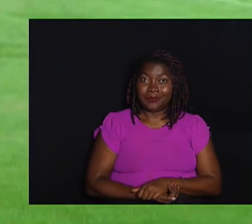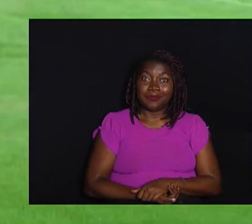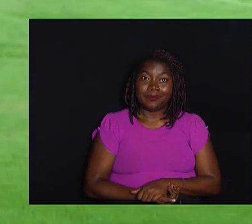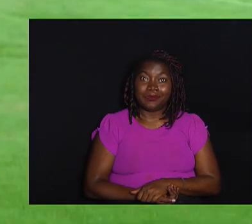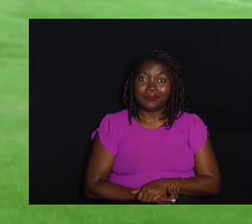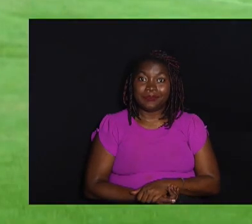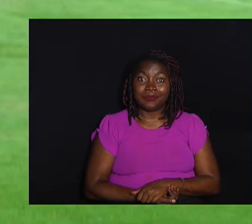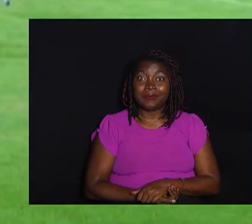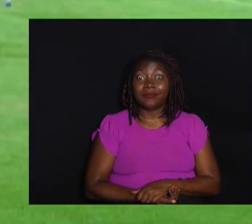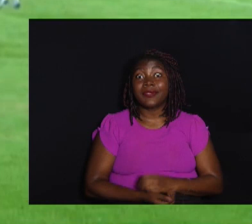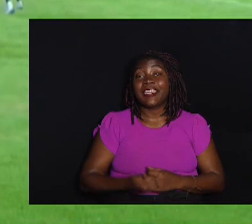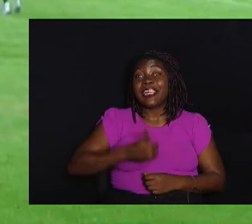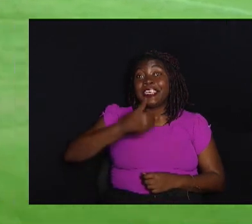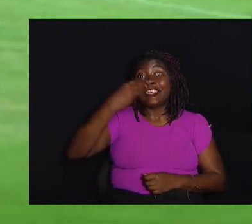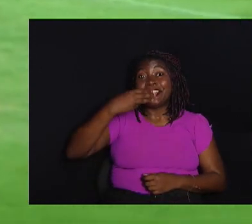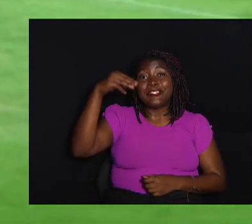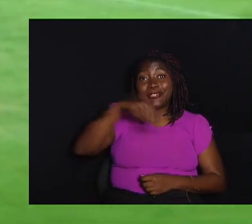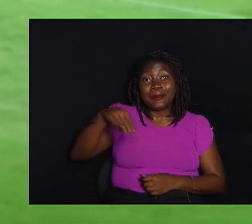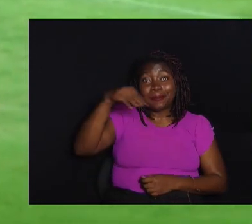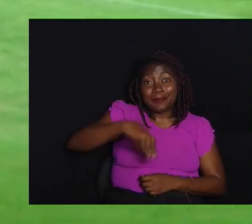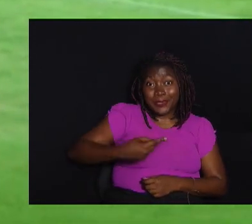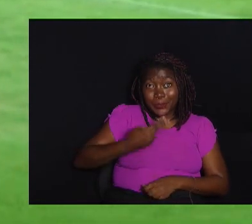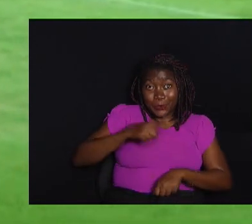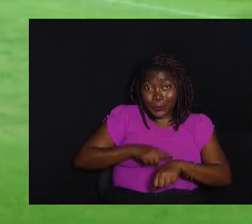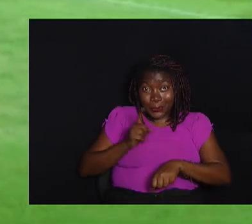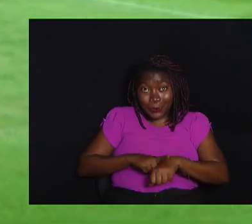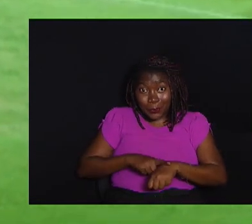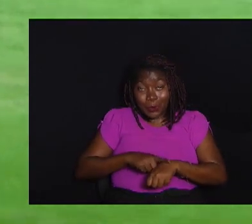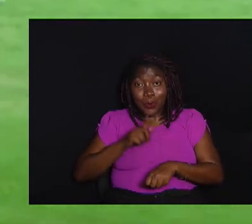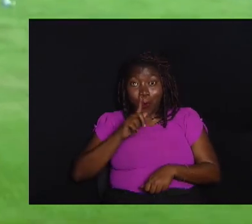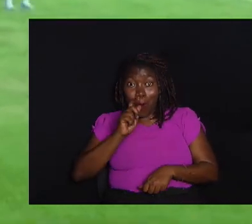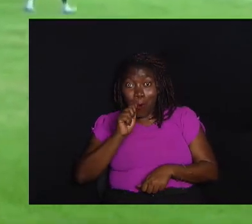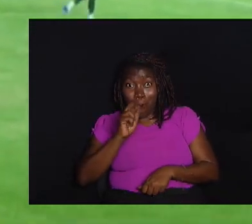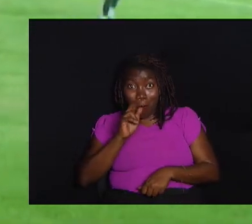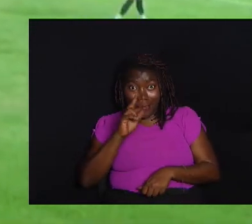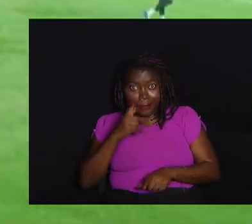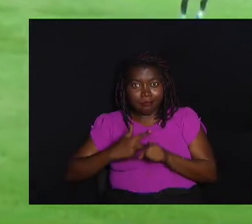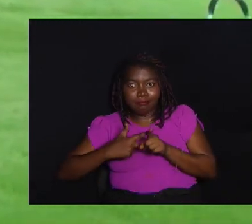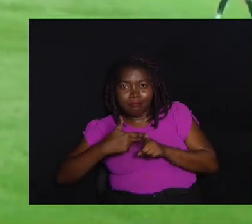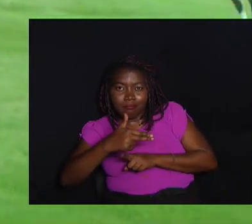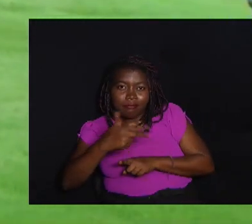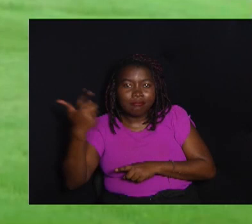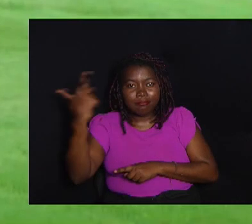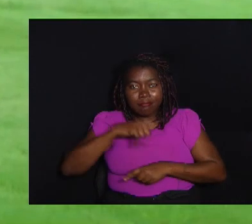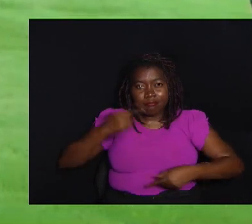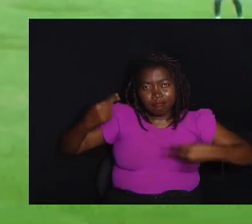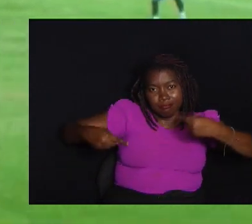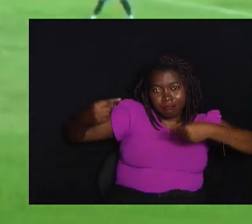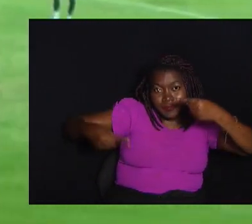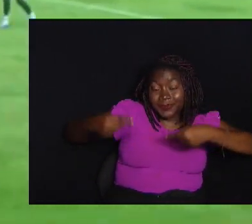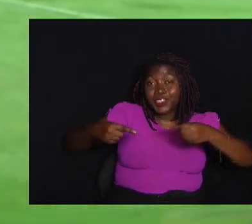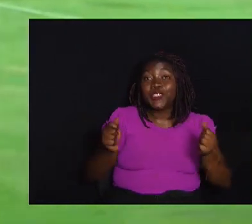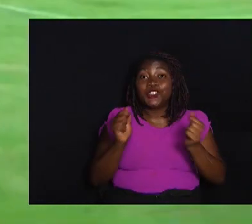Aos 13 minutos do segundo tempo, o Guarani saiu jogando, tocando a bola com o goleiro, os